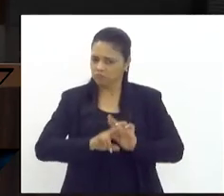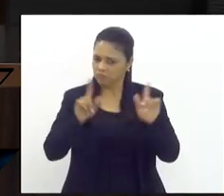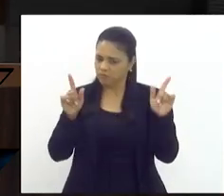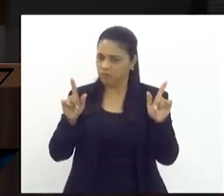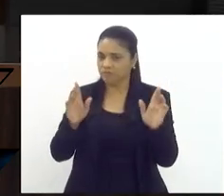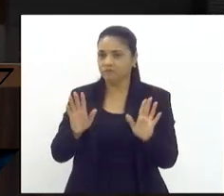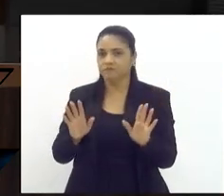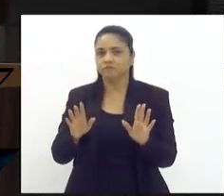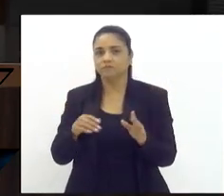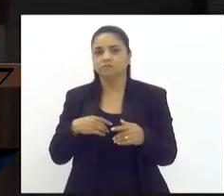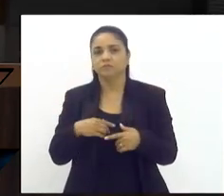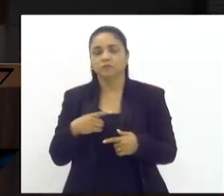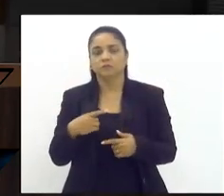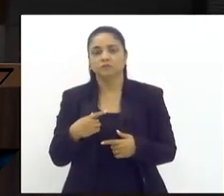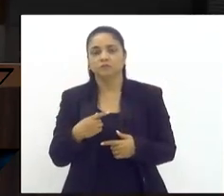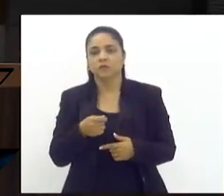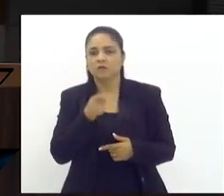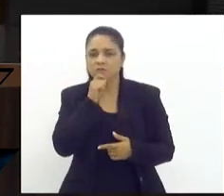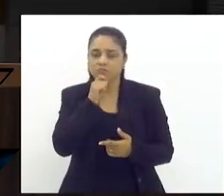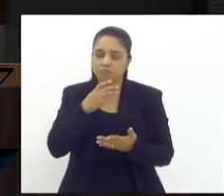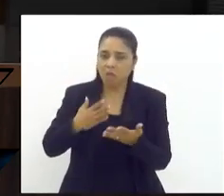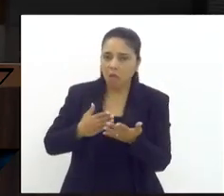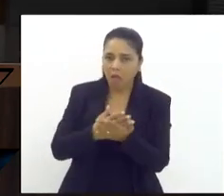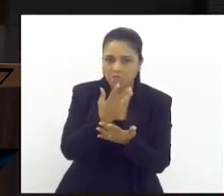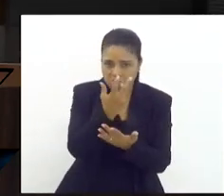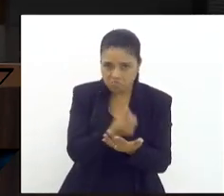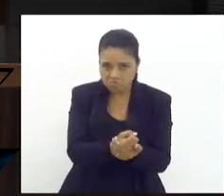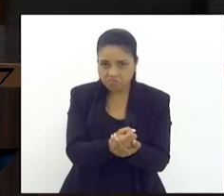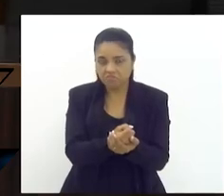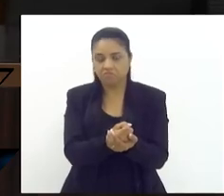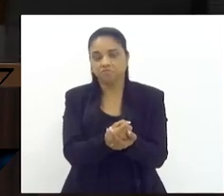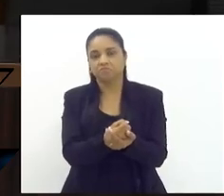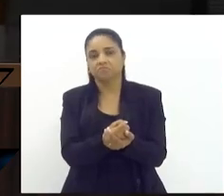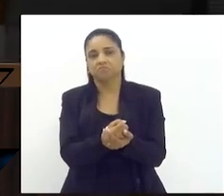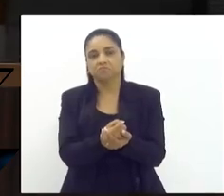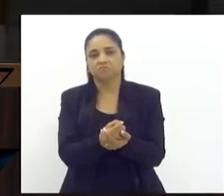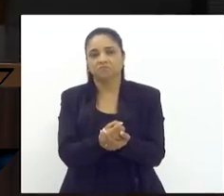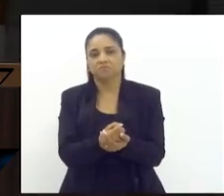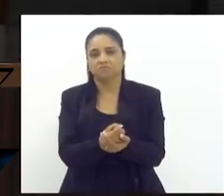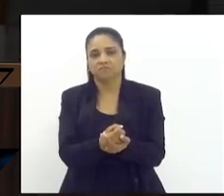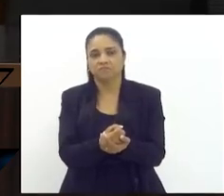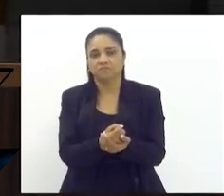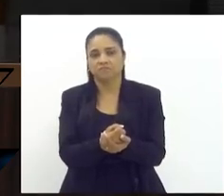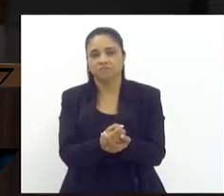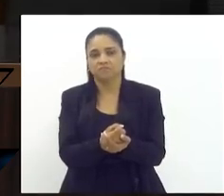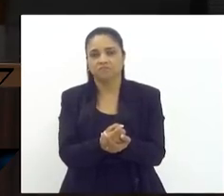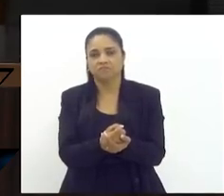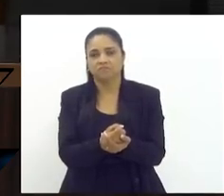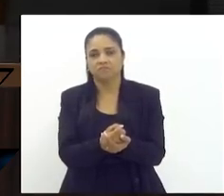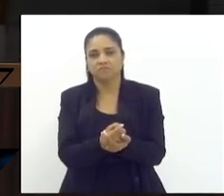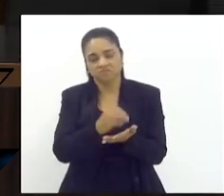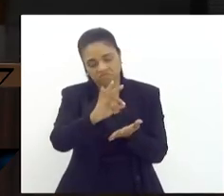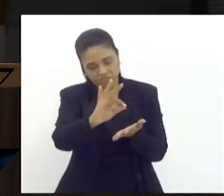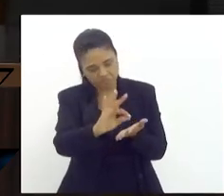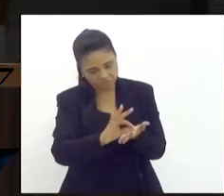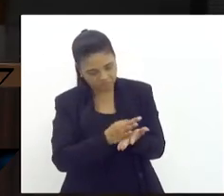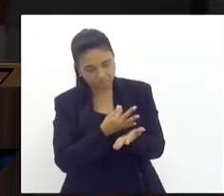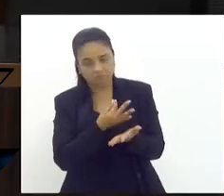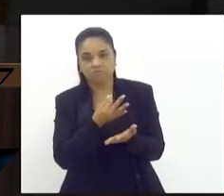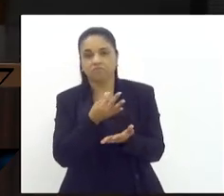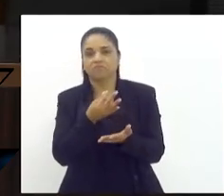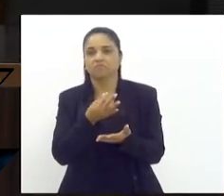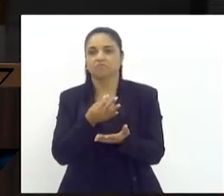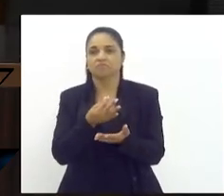não havendo mais destaque aprovado vai autógrafo